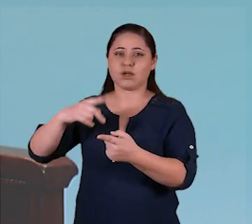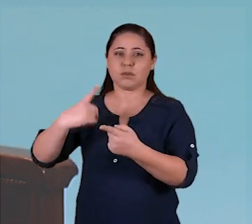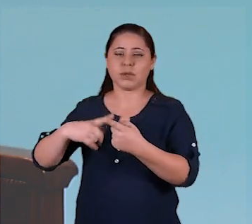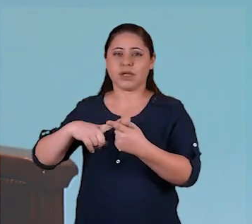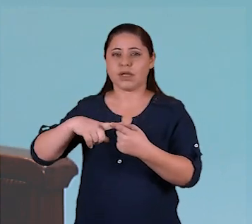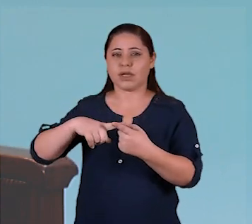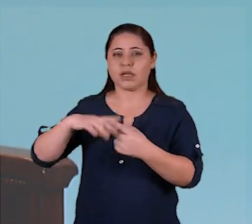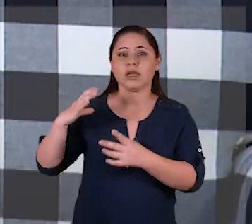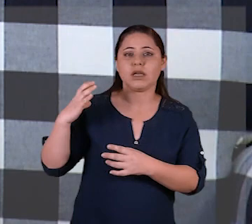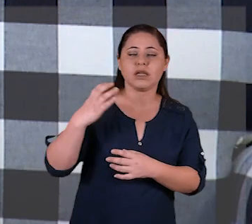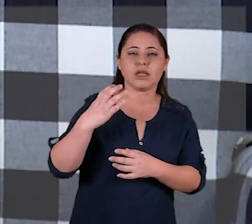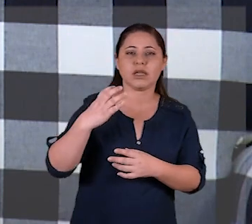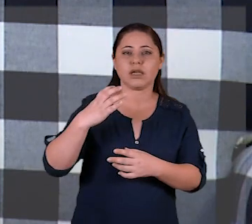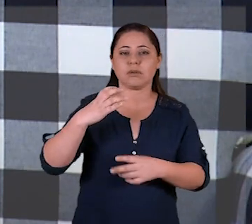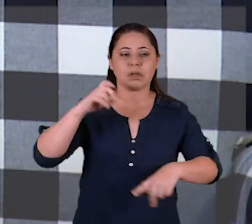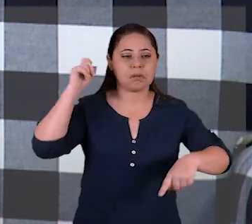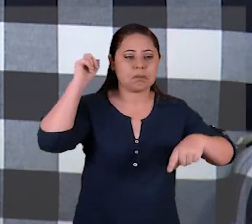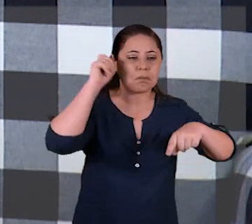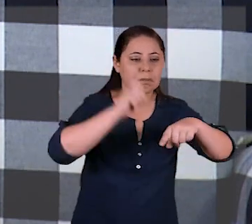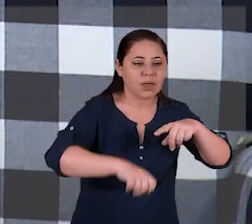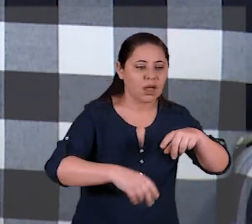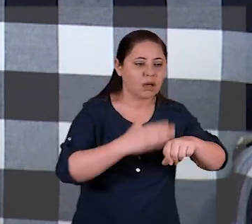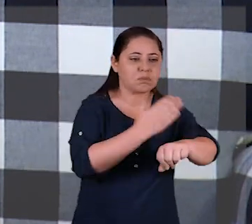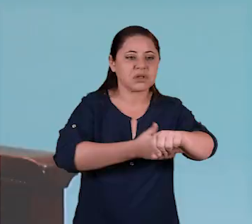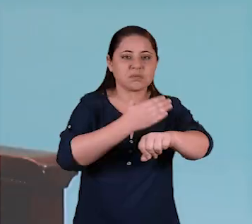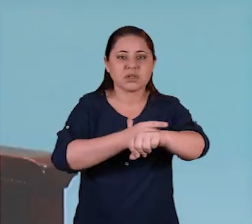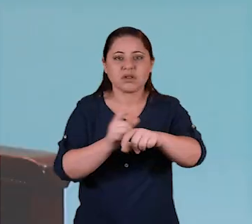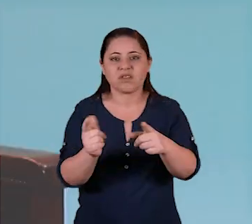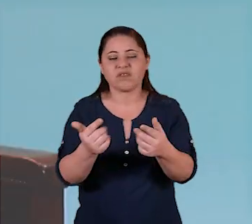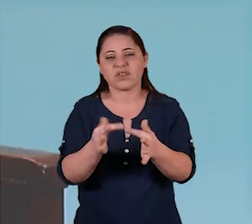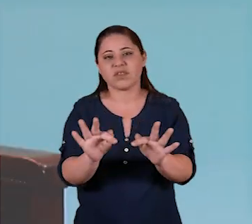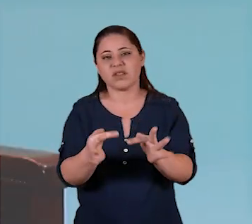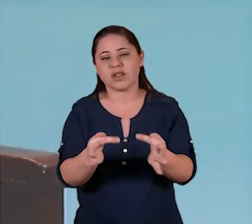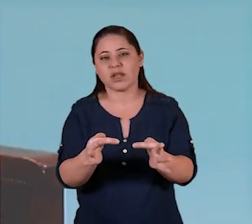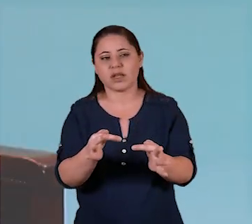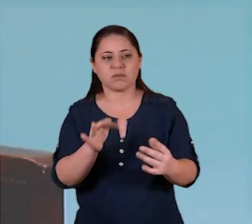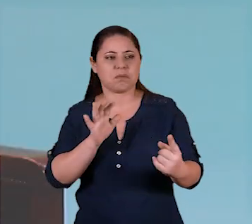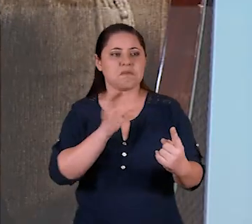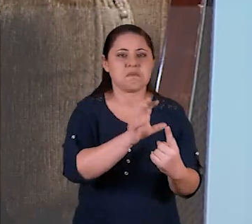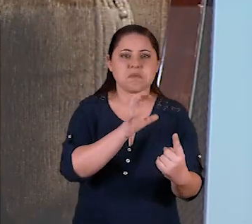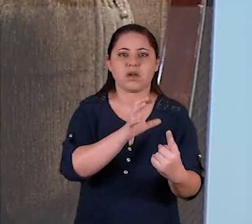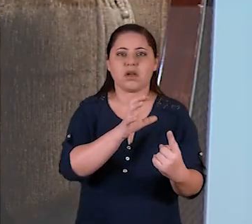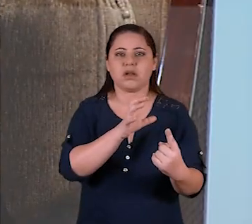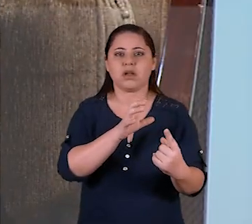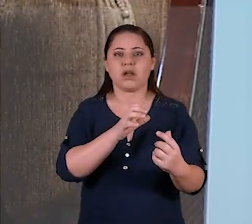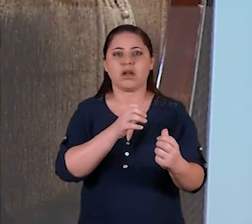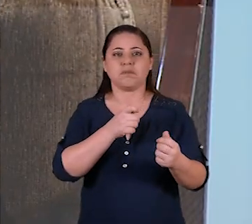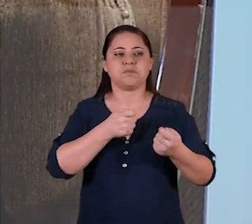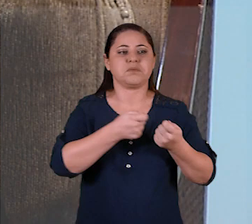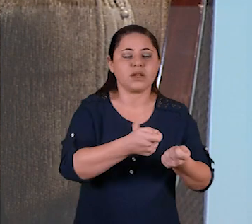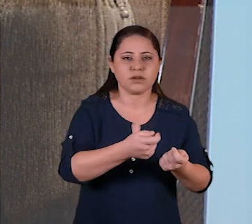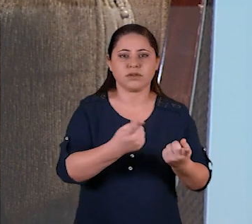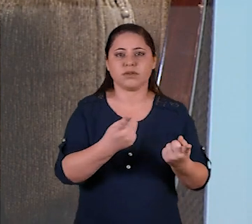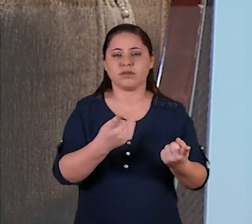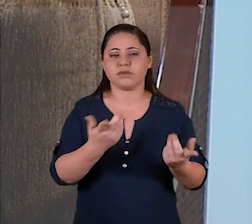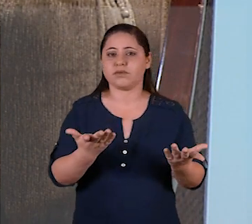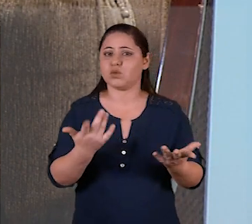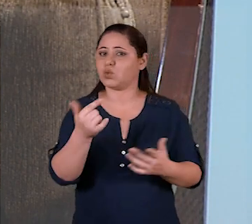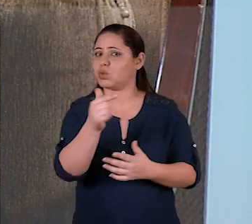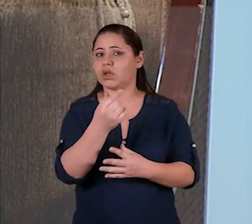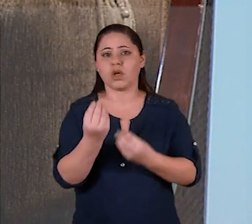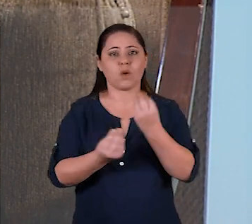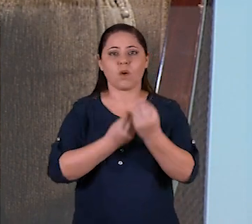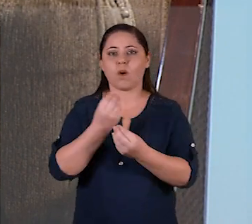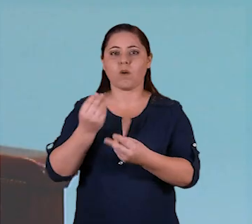corporal leve, perturbação da tranquilidade, ameaças, né? não tem como ele